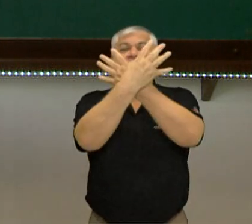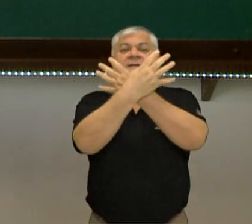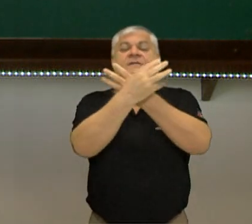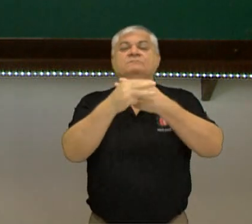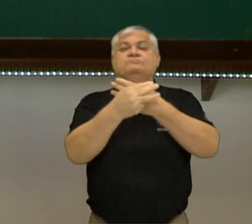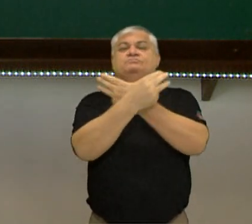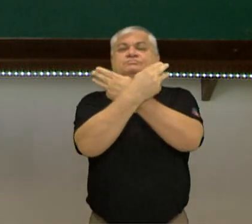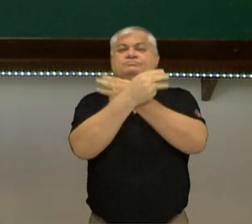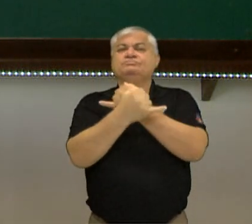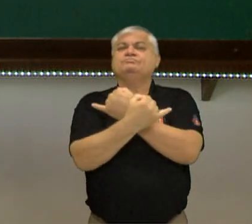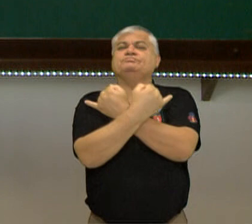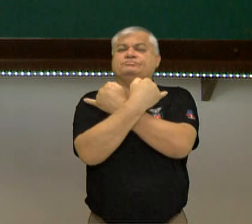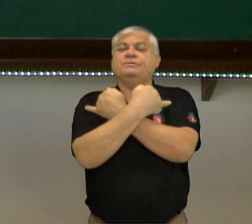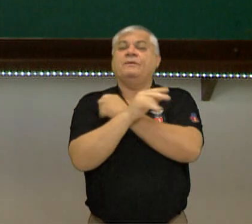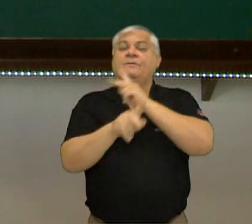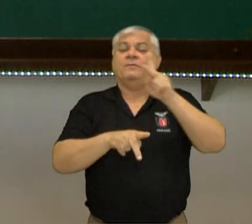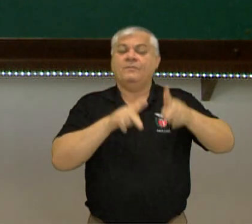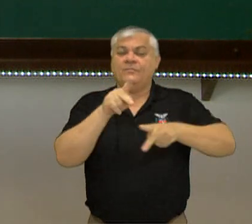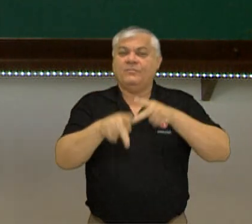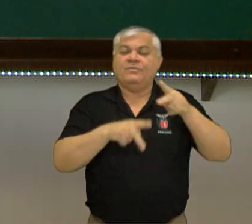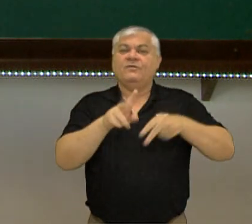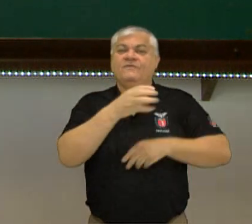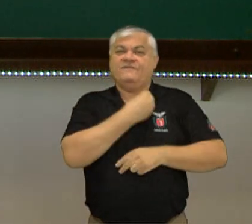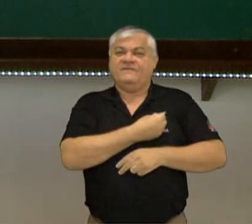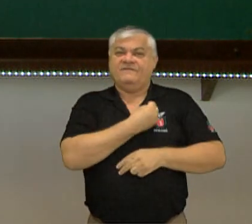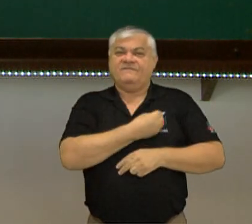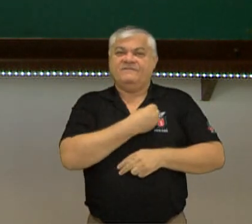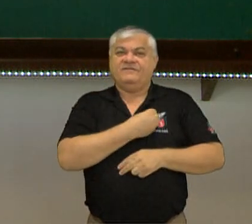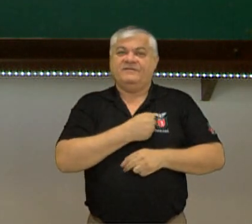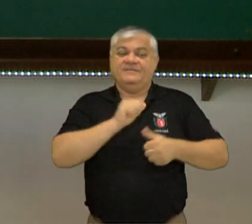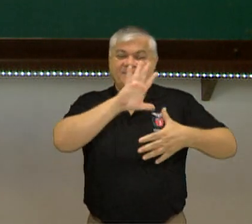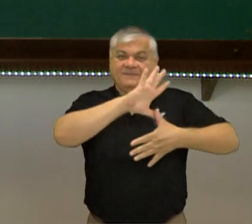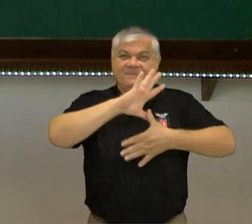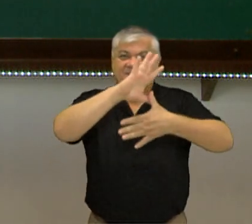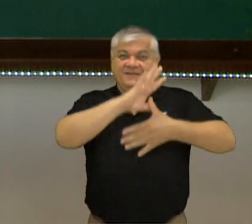alguns desses povos que habitavam a América.